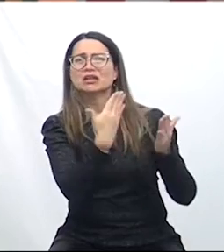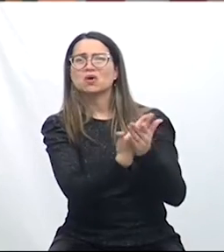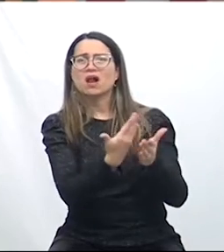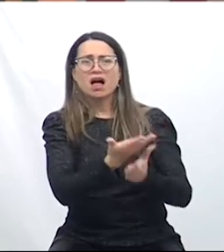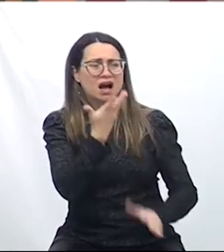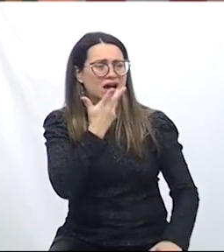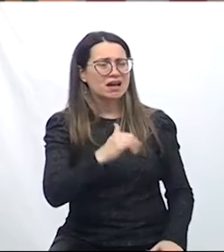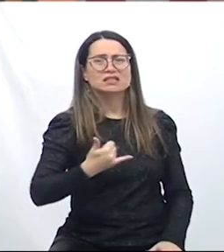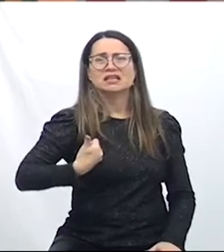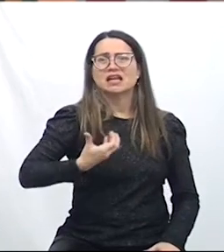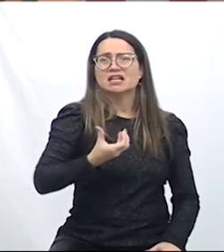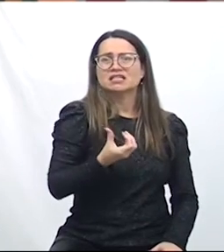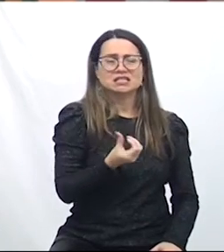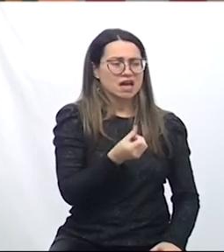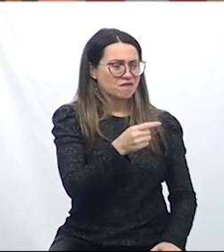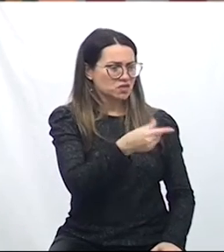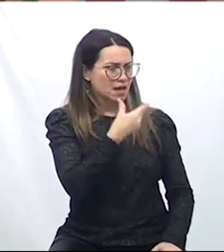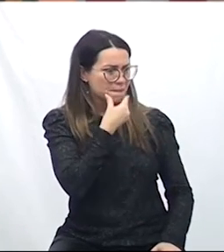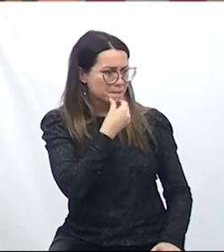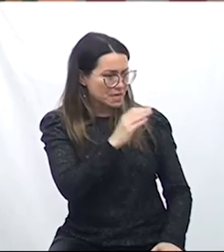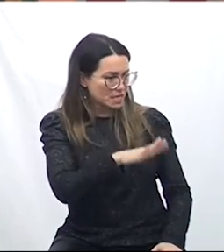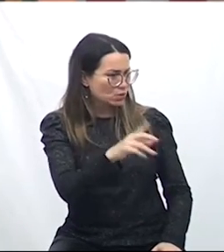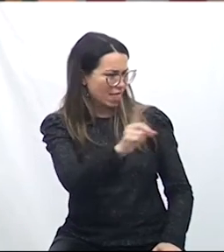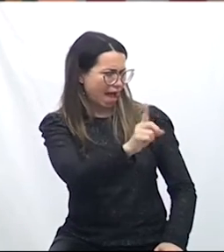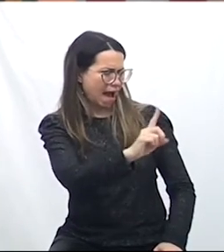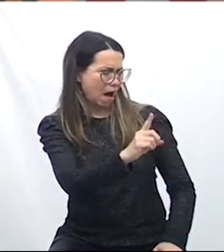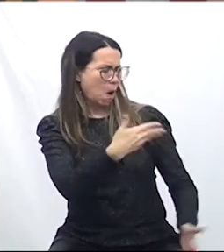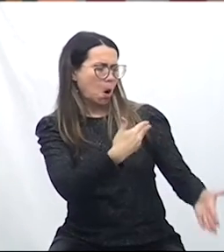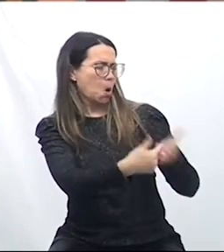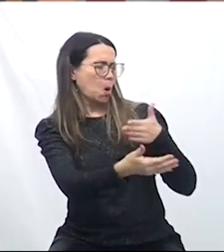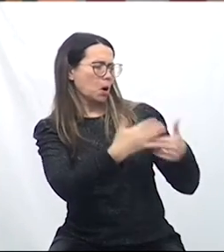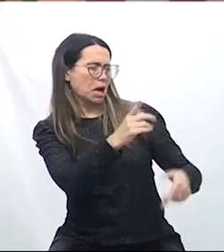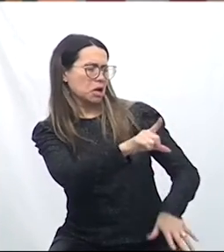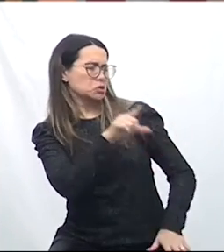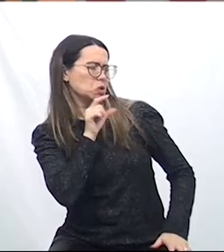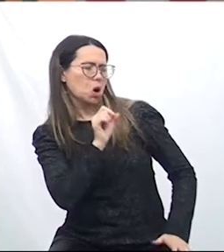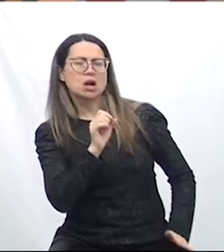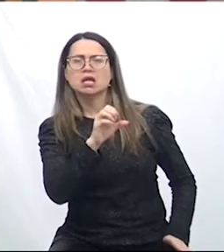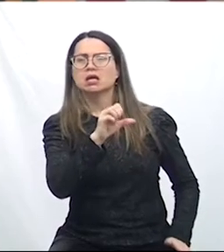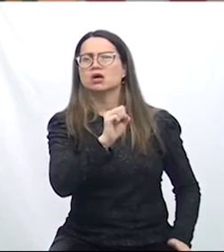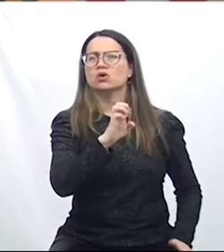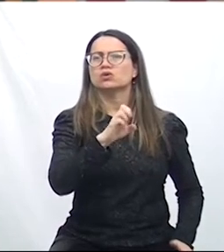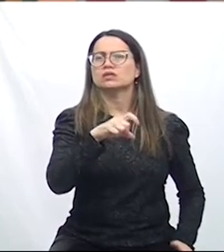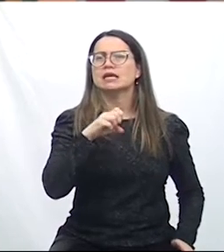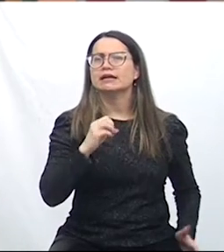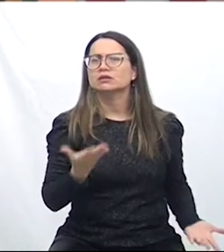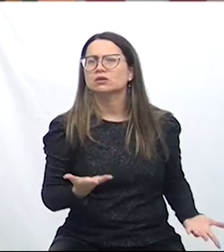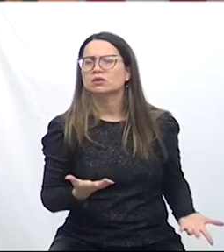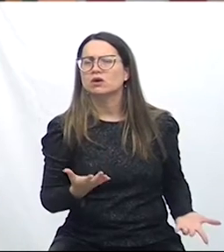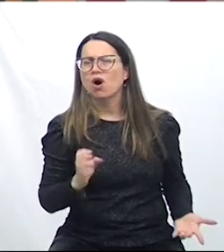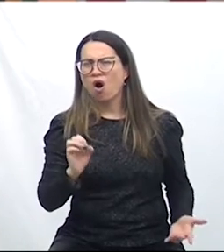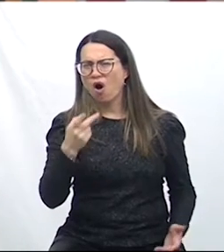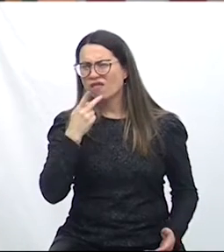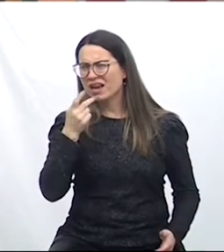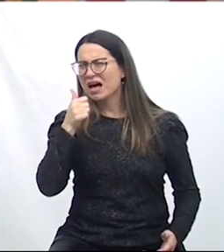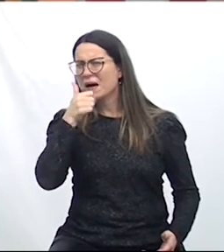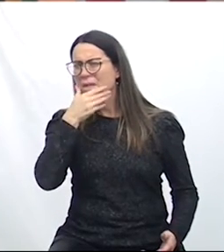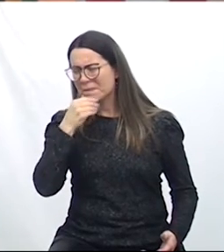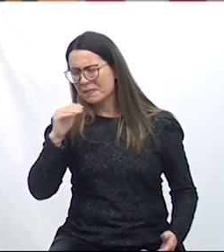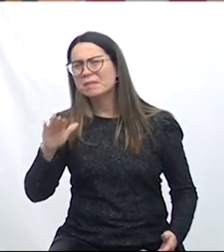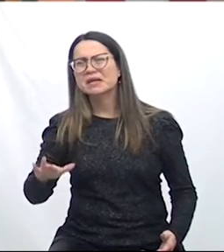idade que ele não é menino, que ele pode ser o que ele quiser, ou dizer para a menina dessa forma, isso é um